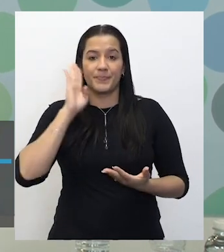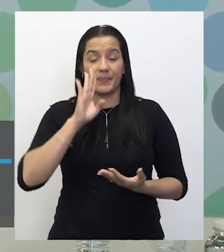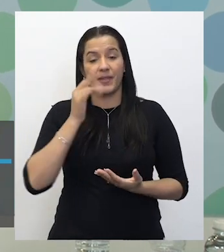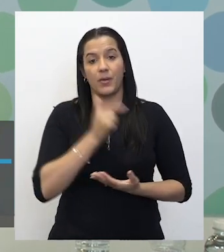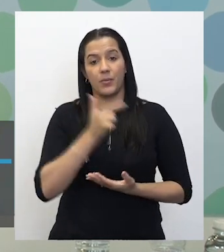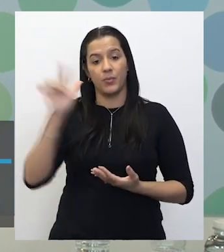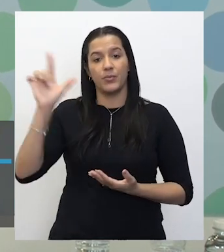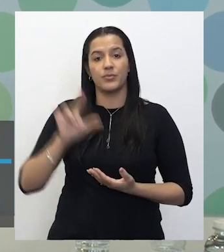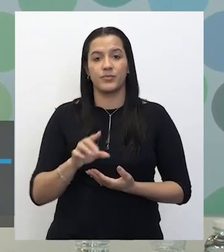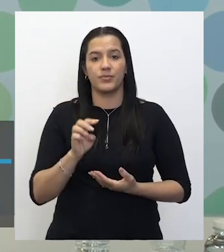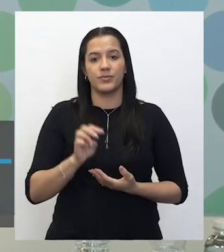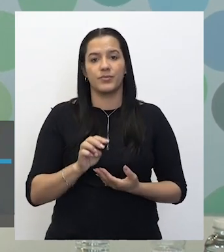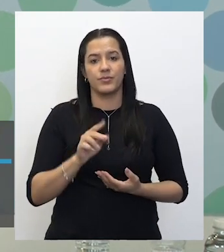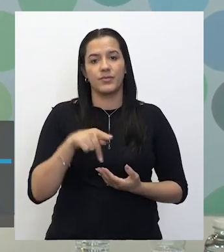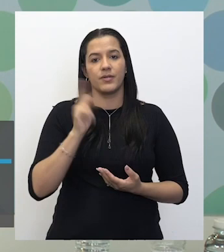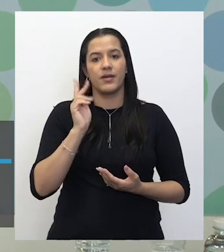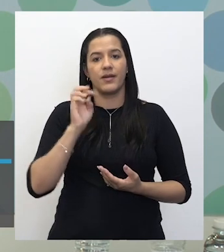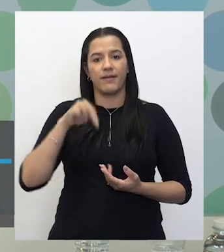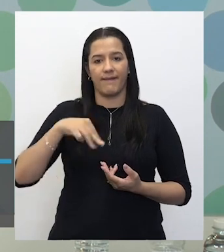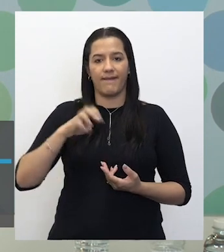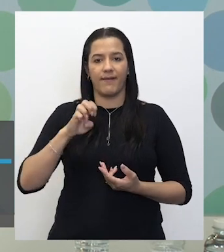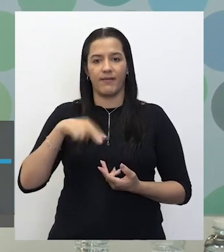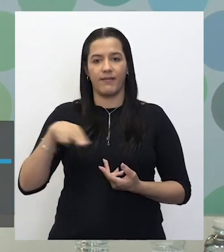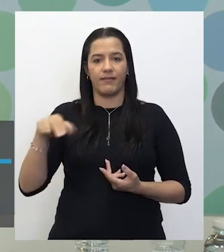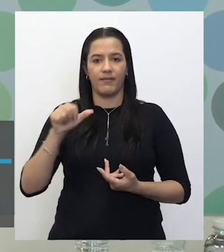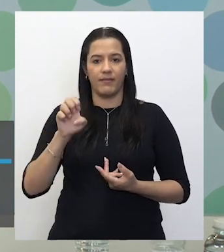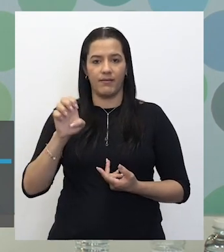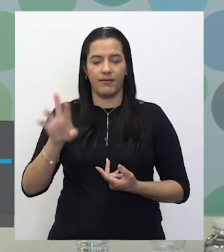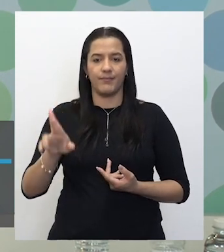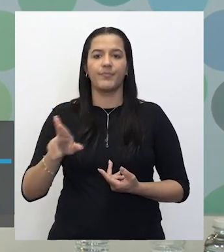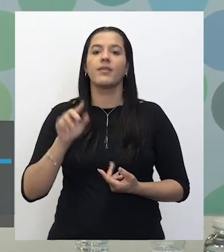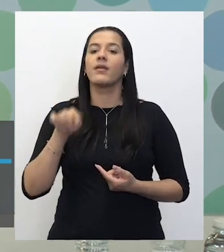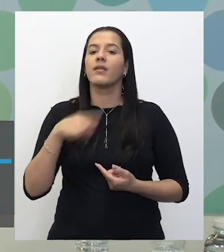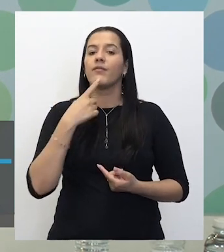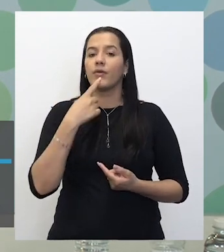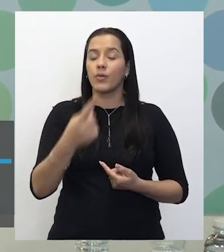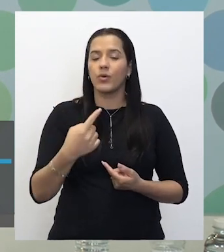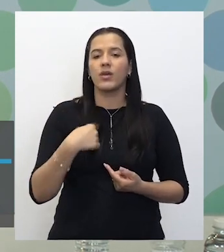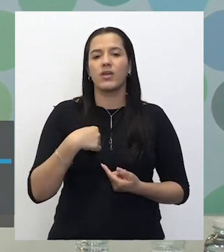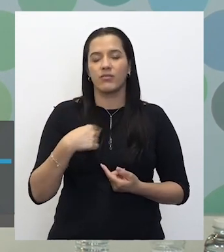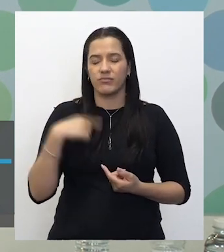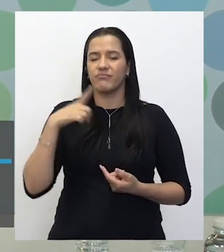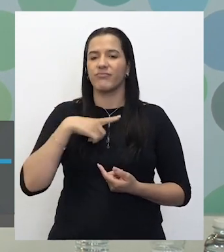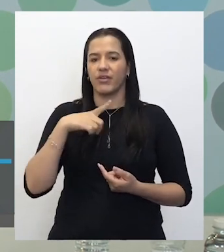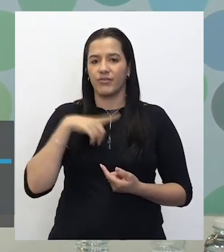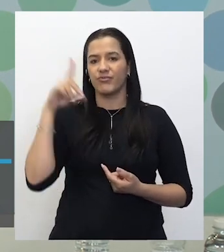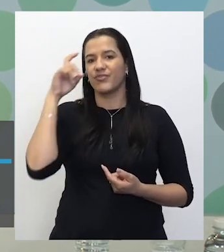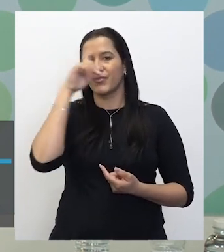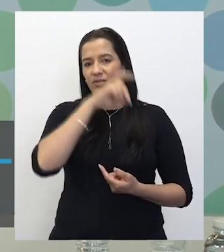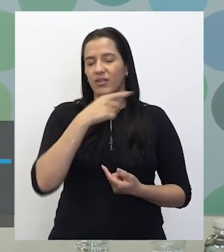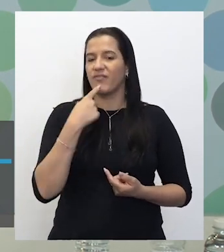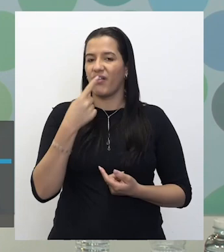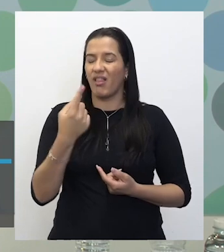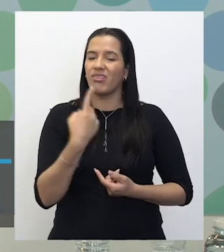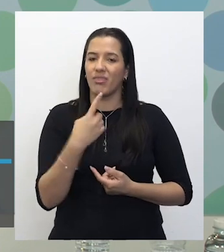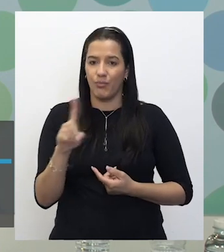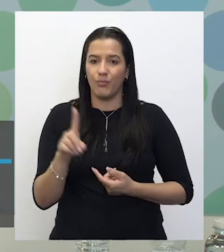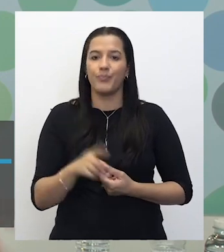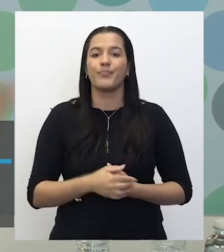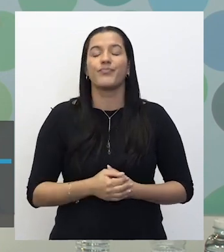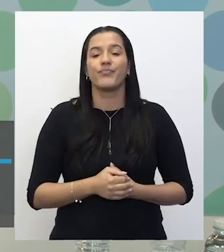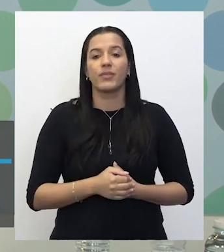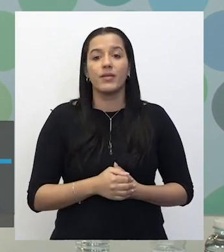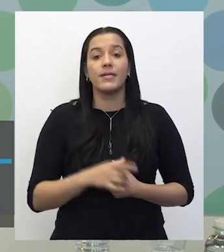fala assim, sim, já me senti péssimo por dizer não. E ele fala para a resposta para a segunda pergunta, eu